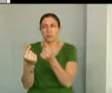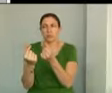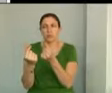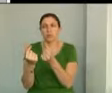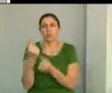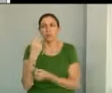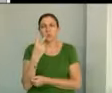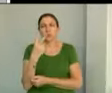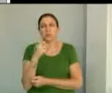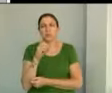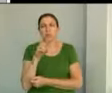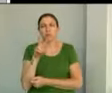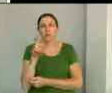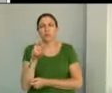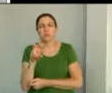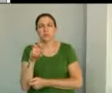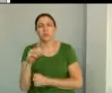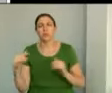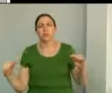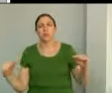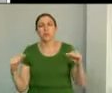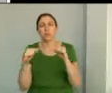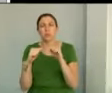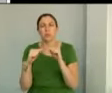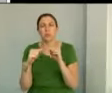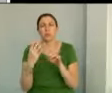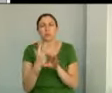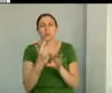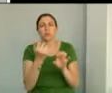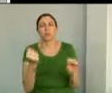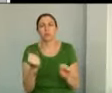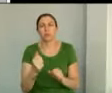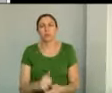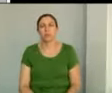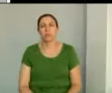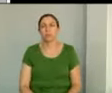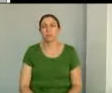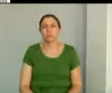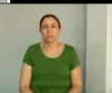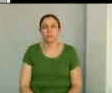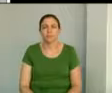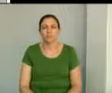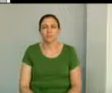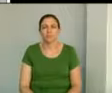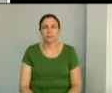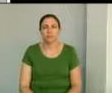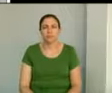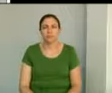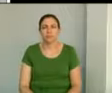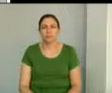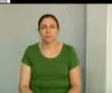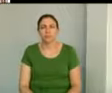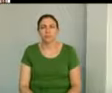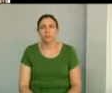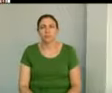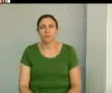de 2025, que fecha com a receita. Obviamente, quando se manda o orçamento, eu tenho que mandar a receita igual à despesa.